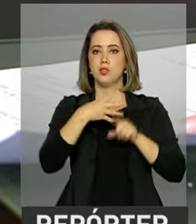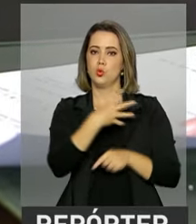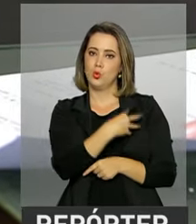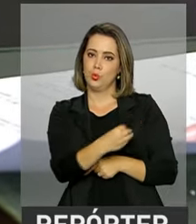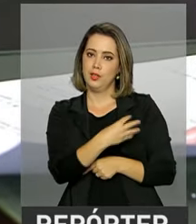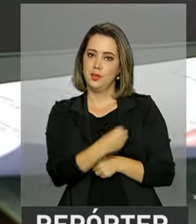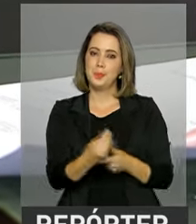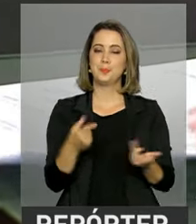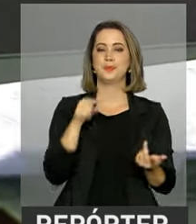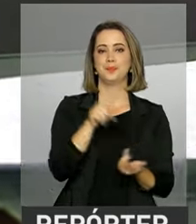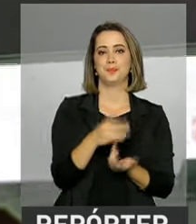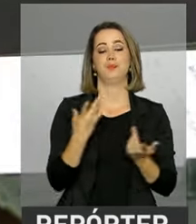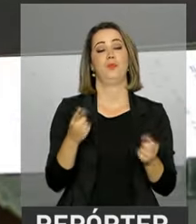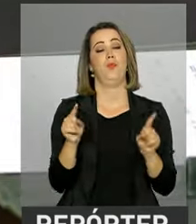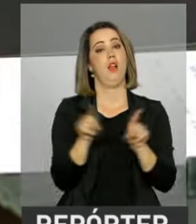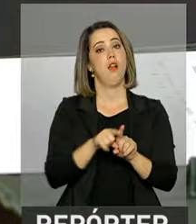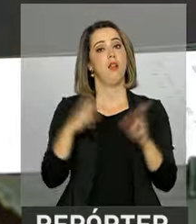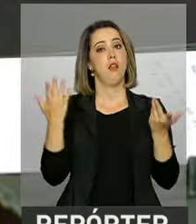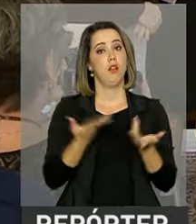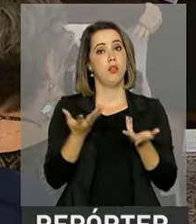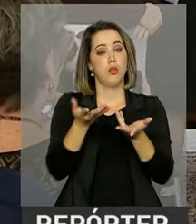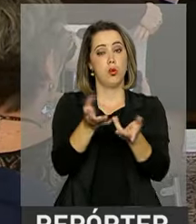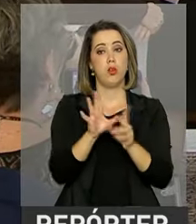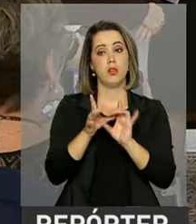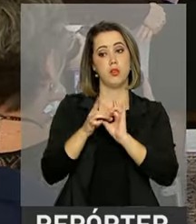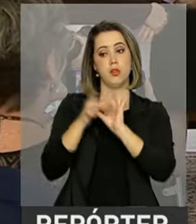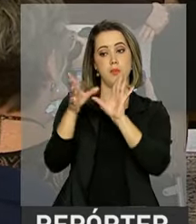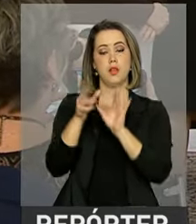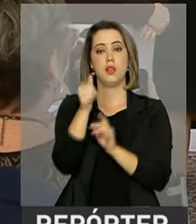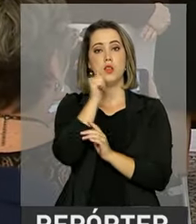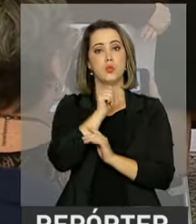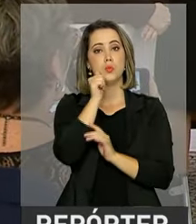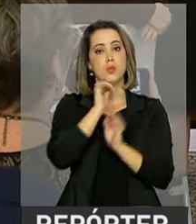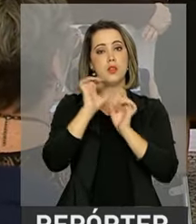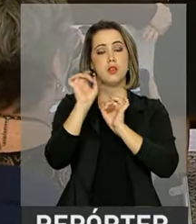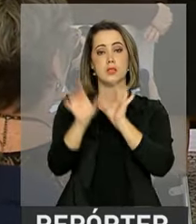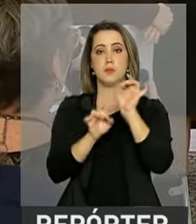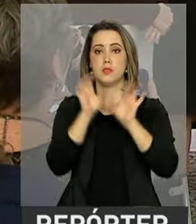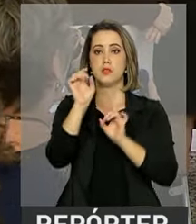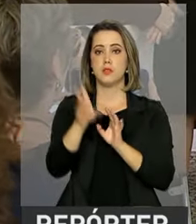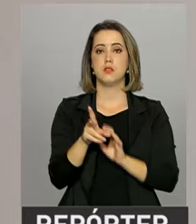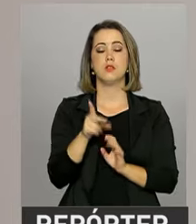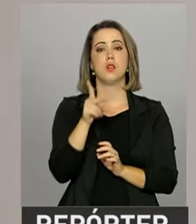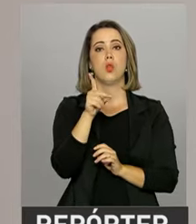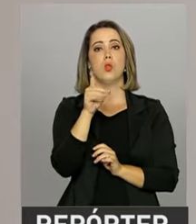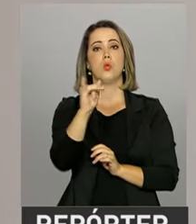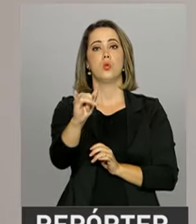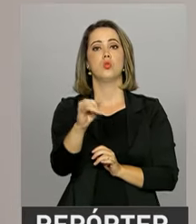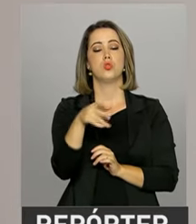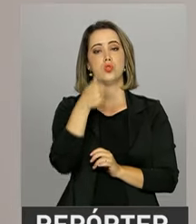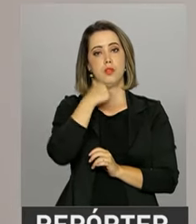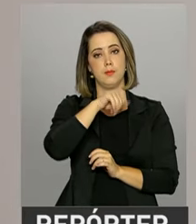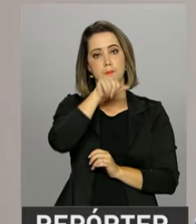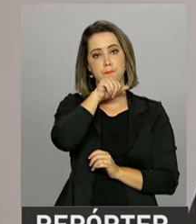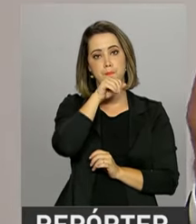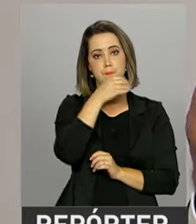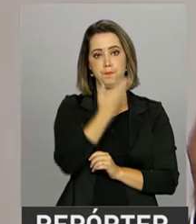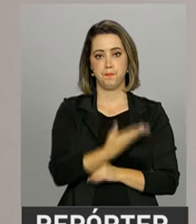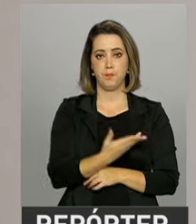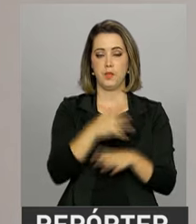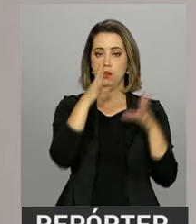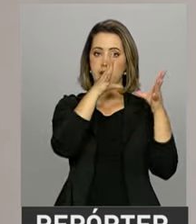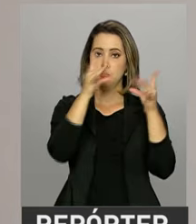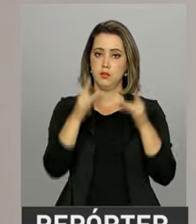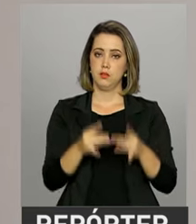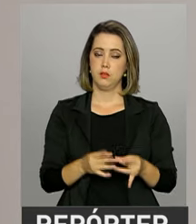decreto presidencial define indulto especial a mulheres presas no Dia das Mães. O presidente Michel Temer destacou